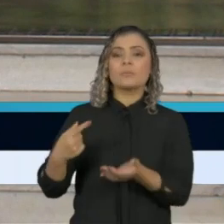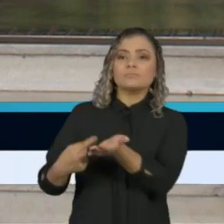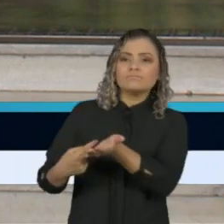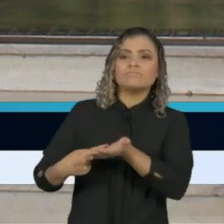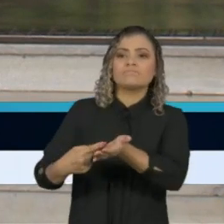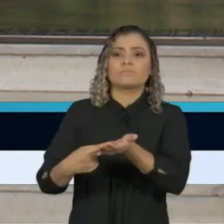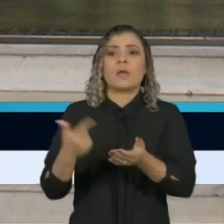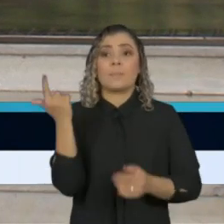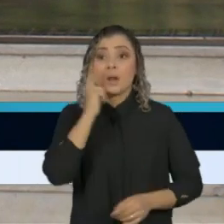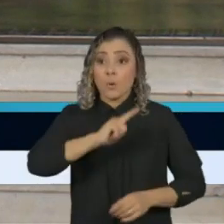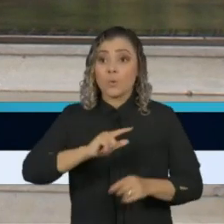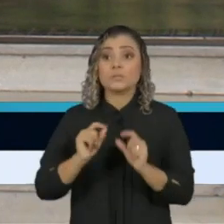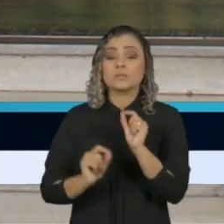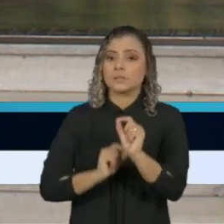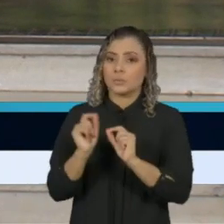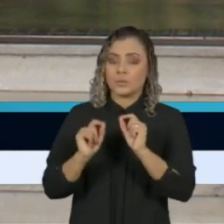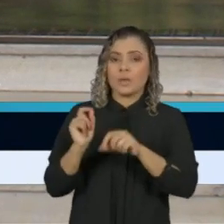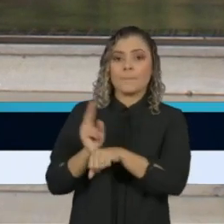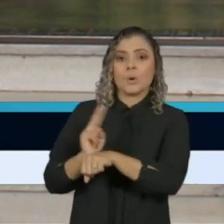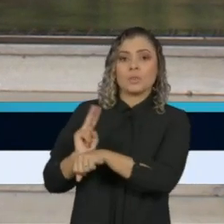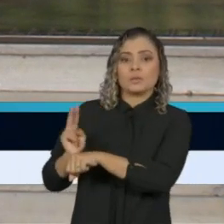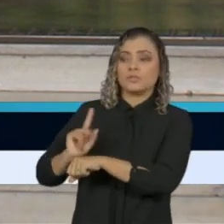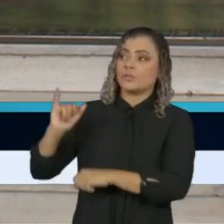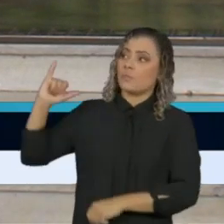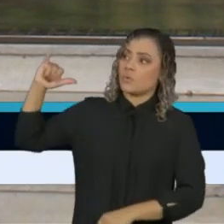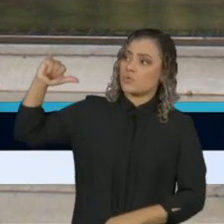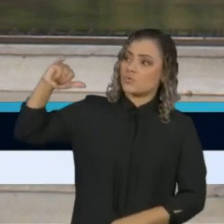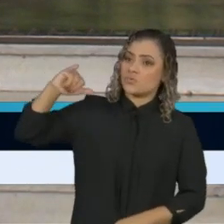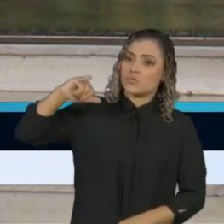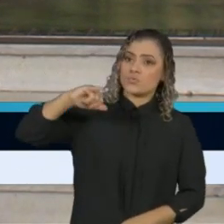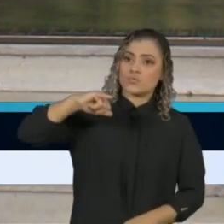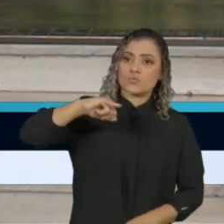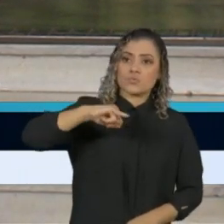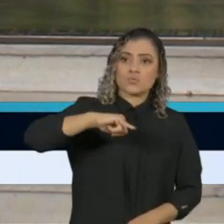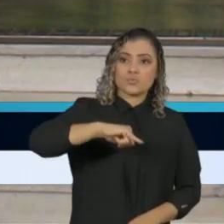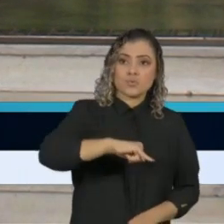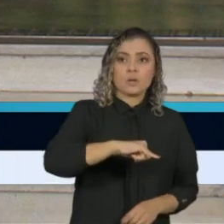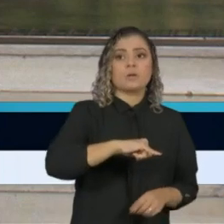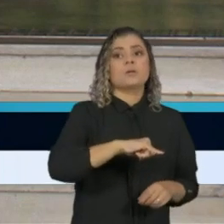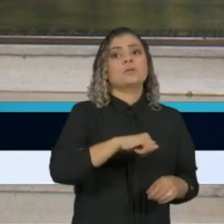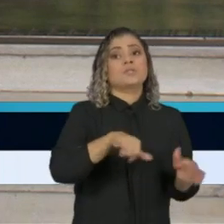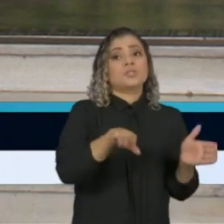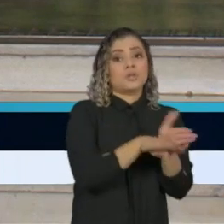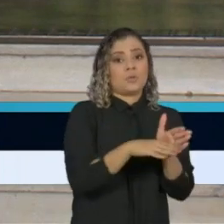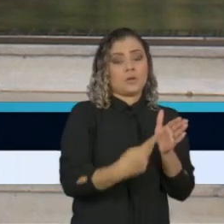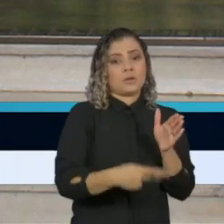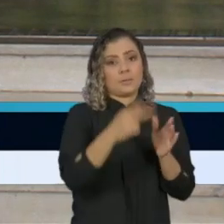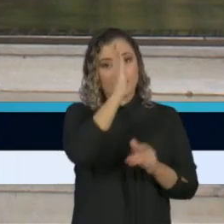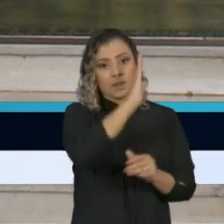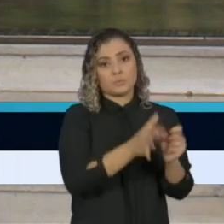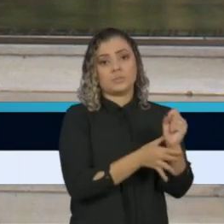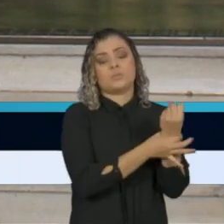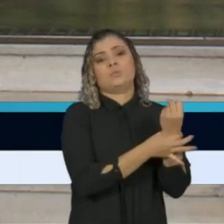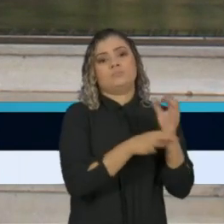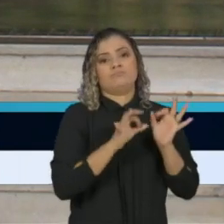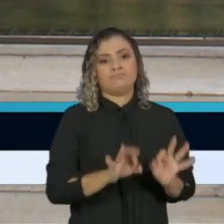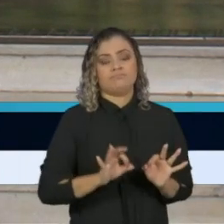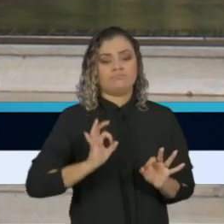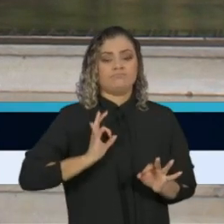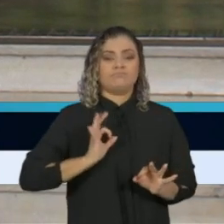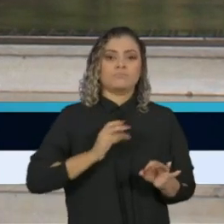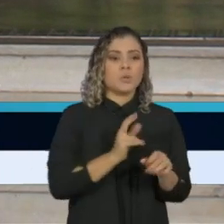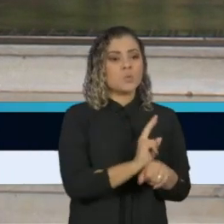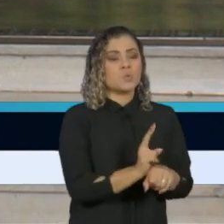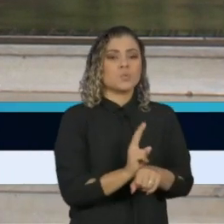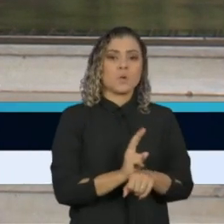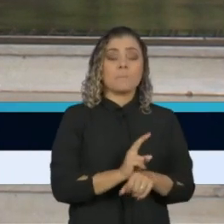para assegurar a chegada das máscaras até aqui de forma segura e para o atendimento à